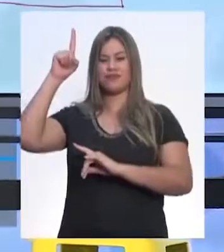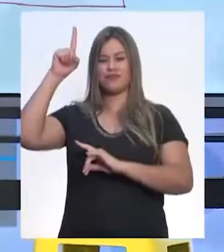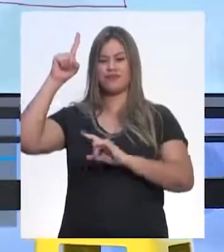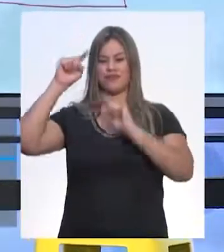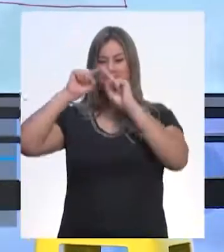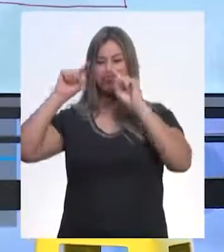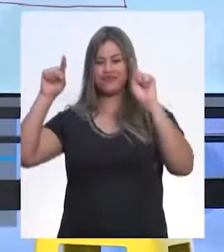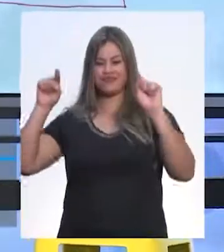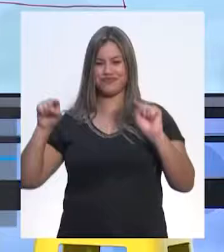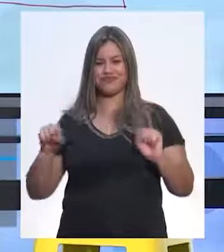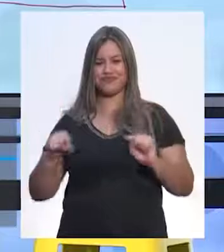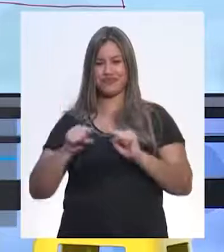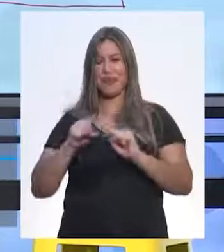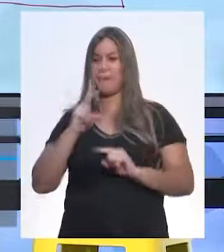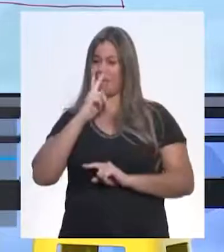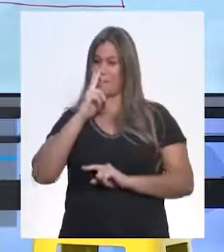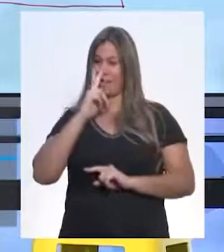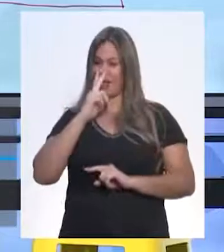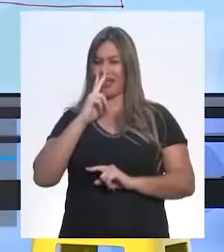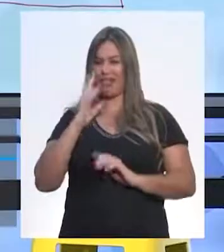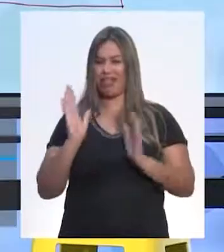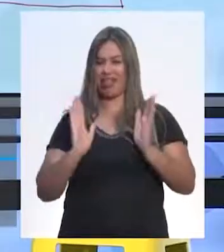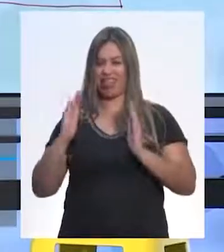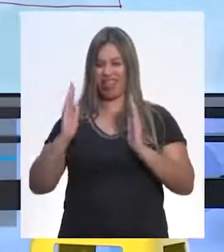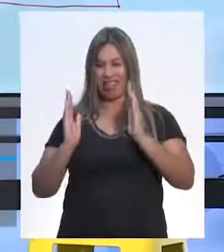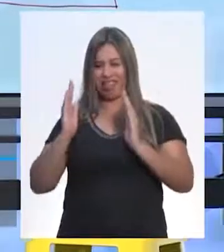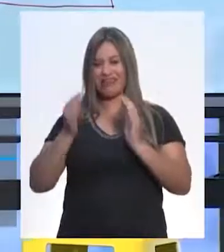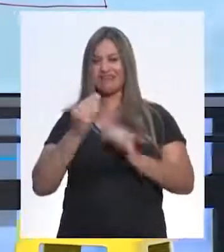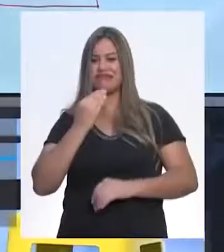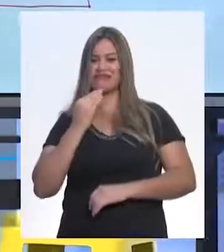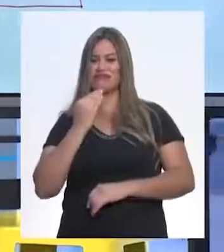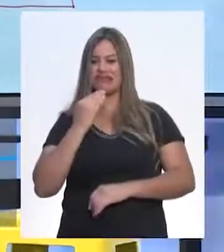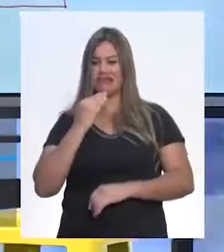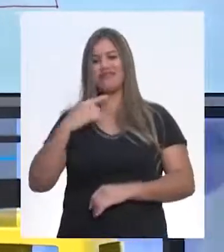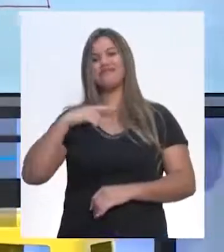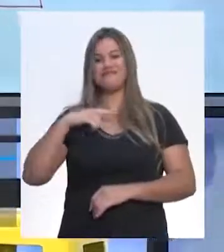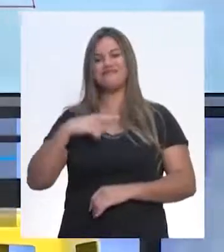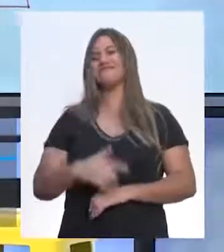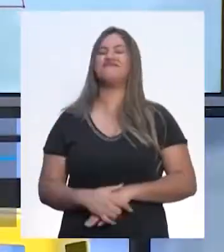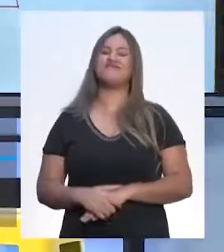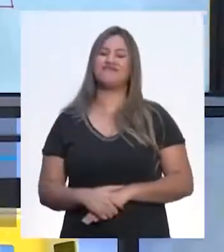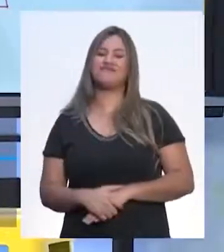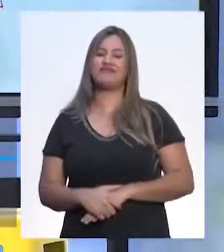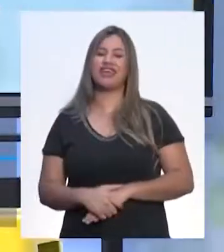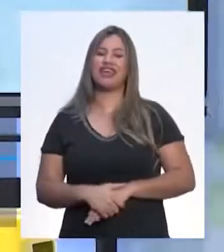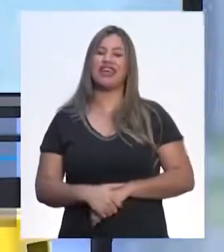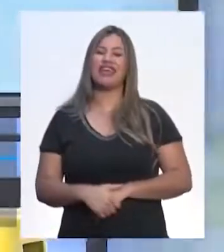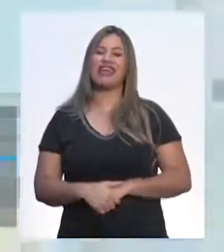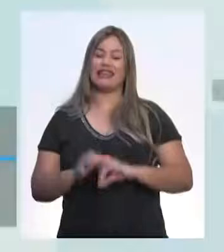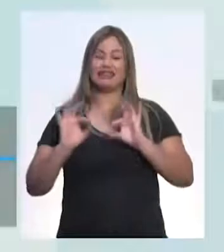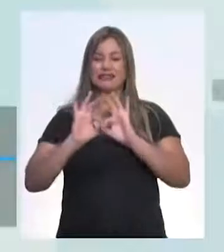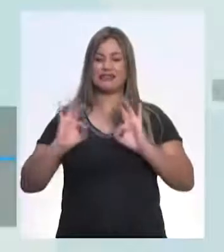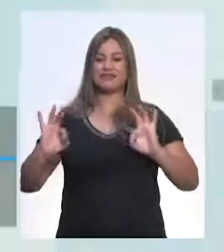um retângulo de um campo de futebol e o Jonas já começa a dar risada, o que eu tenho?